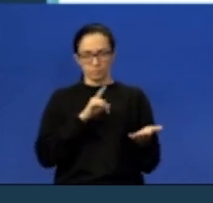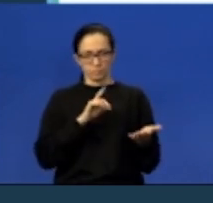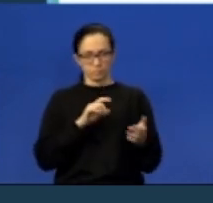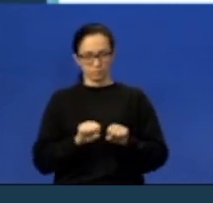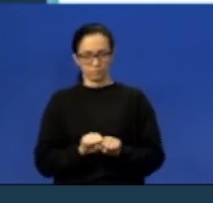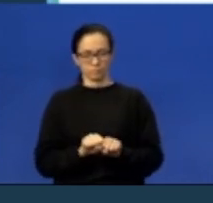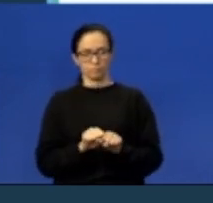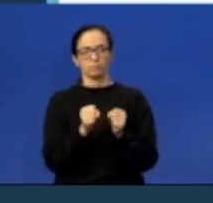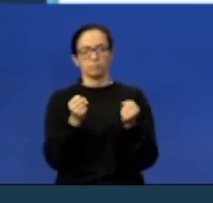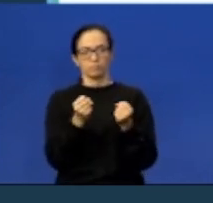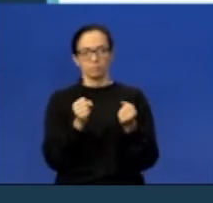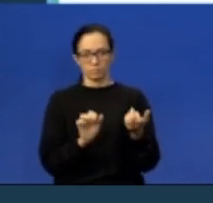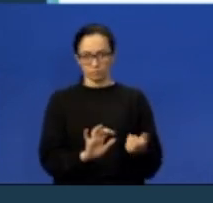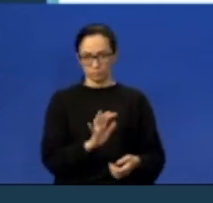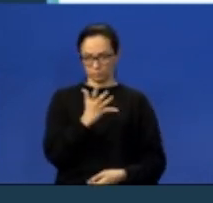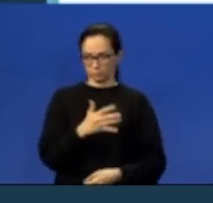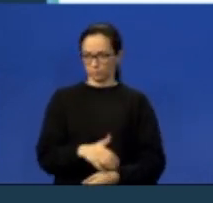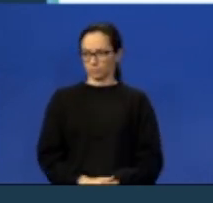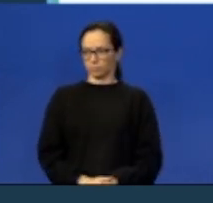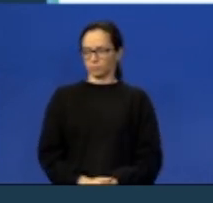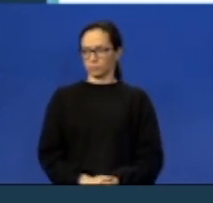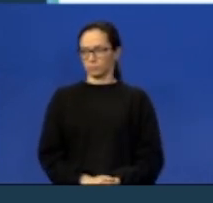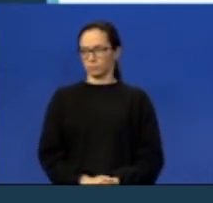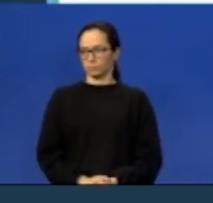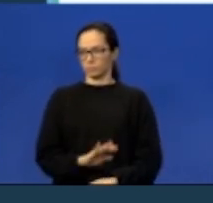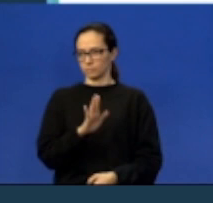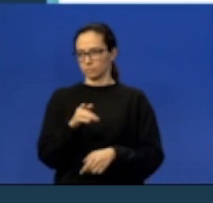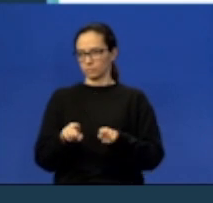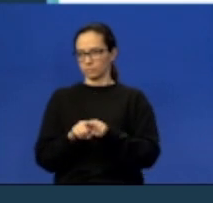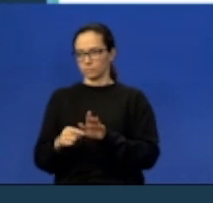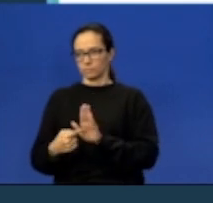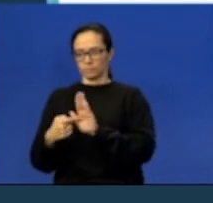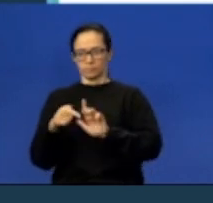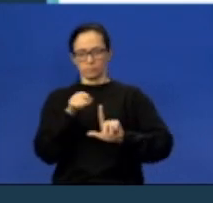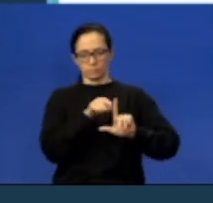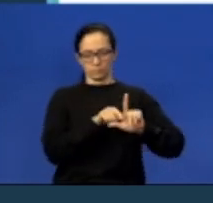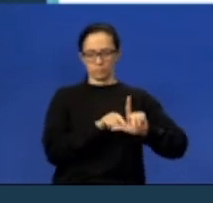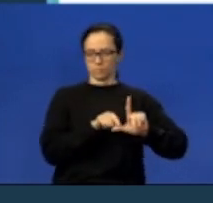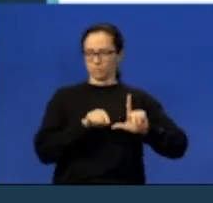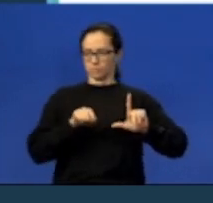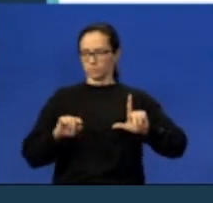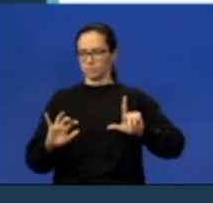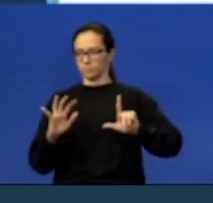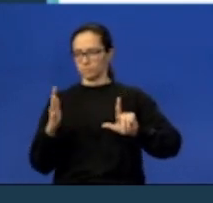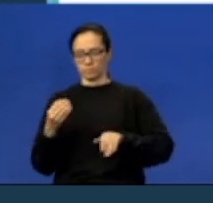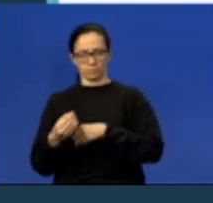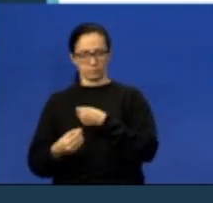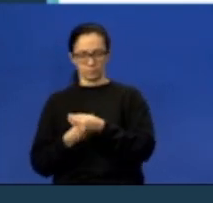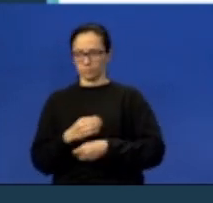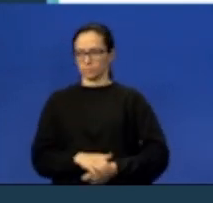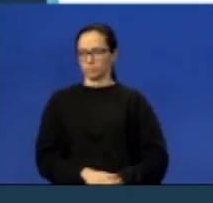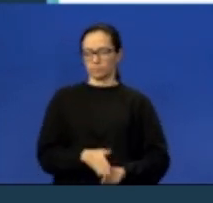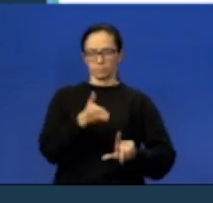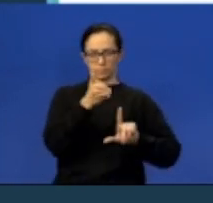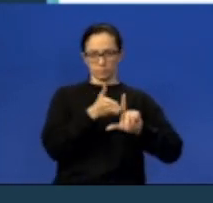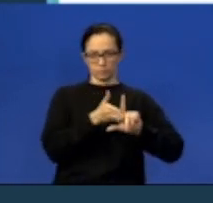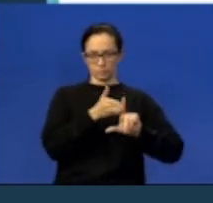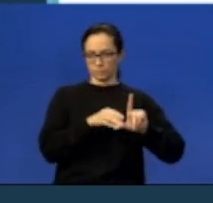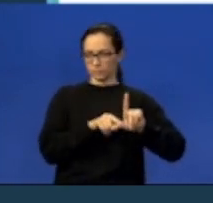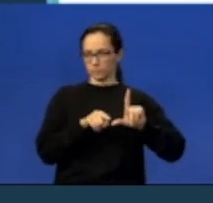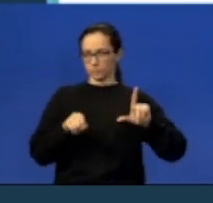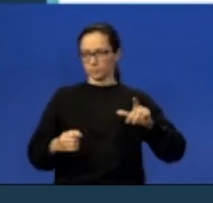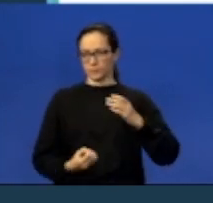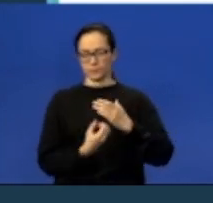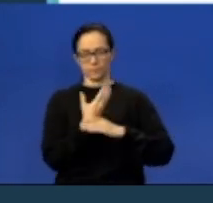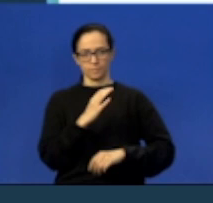quebrou. Nesse slide, a gente vê a curva estresse-deformação. Então, no eixo vertical, a gente vê o